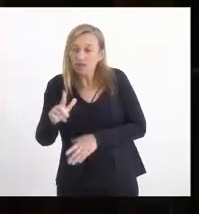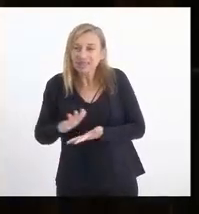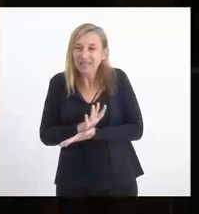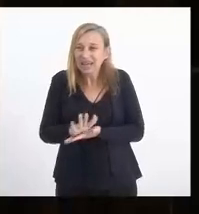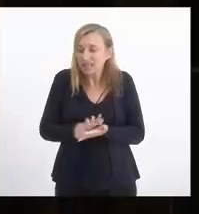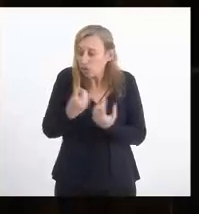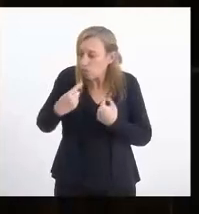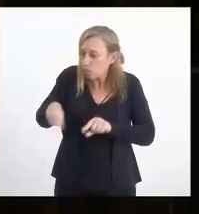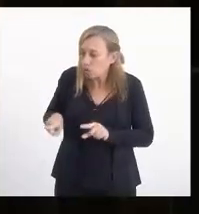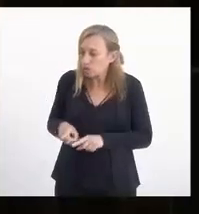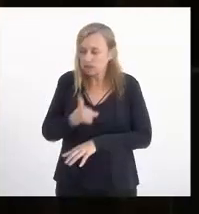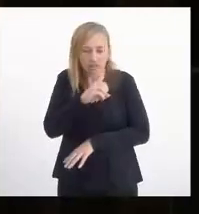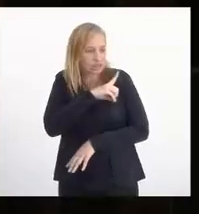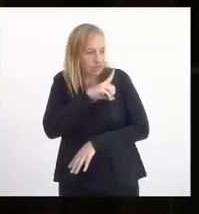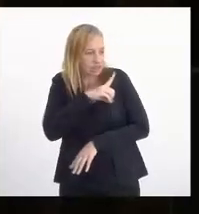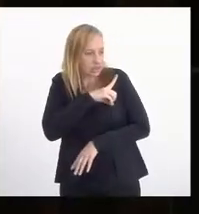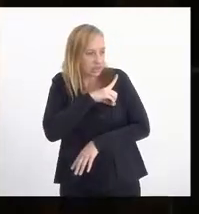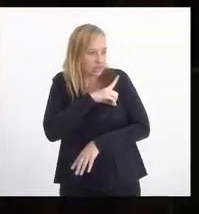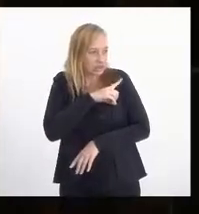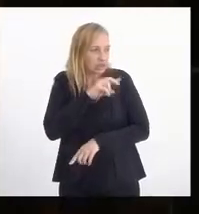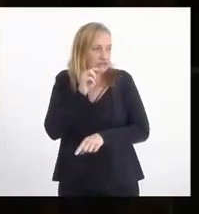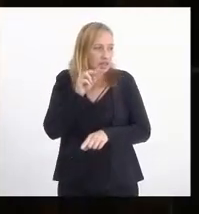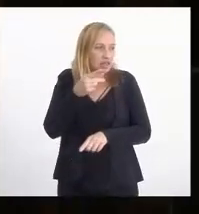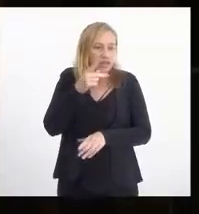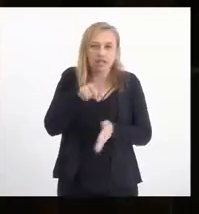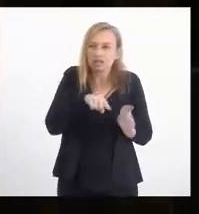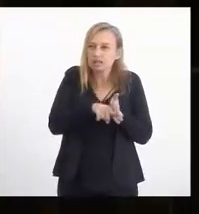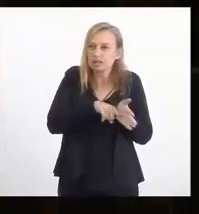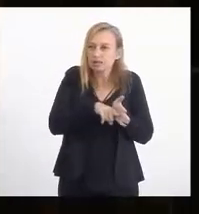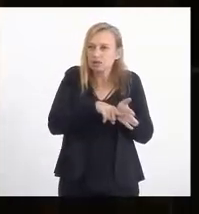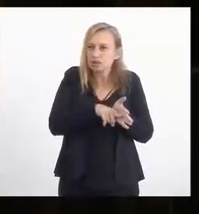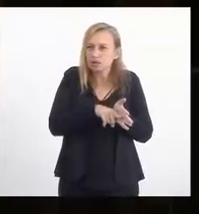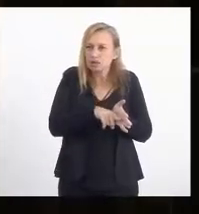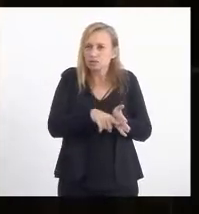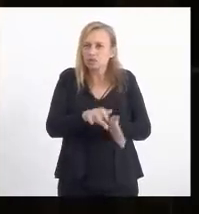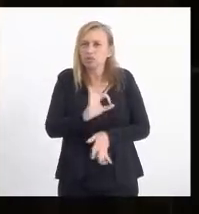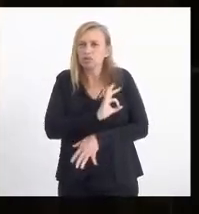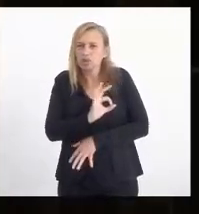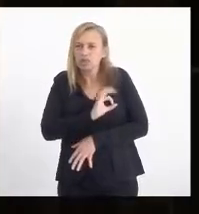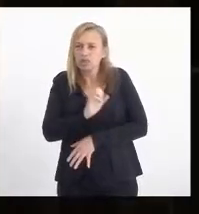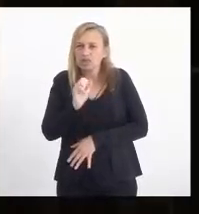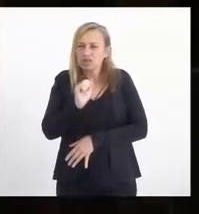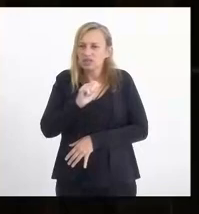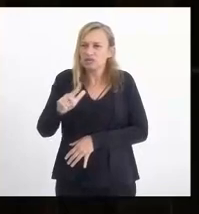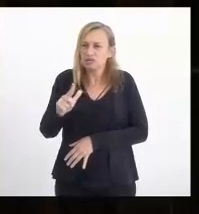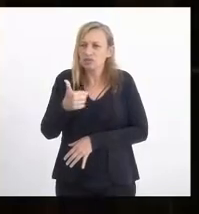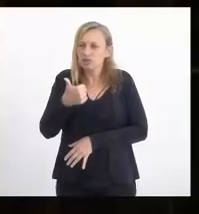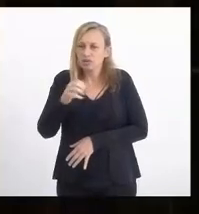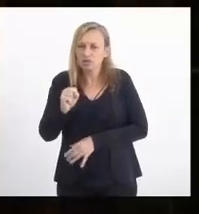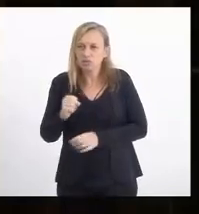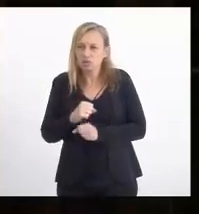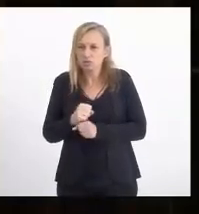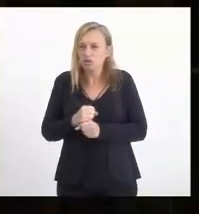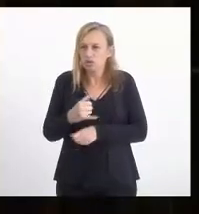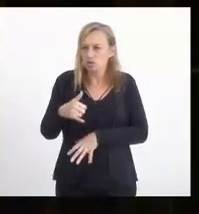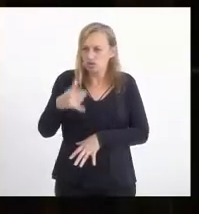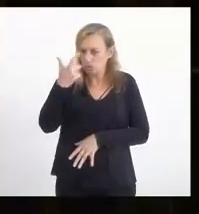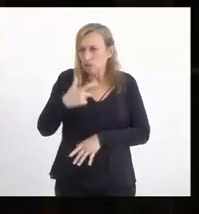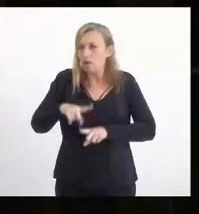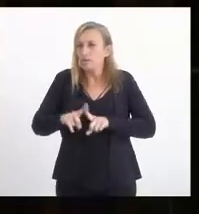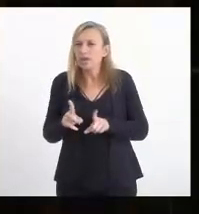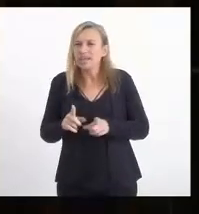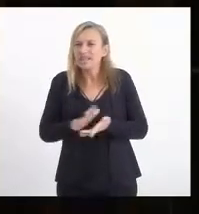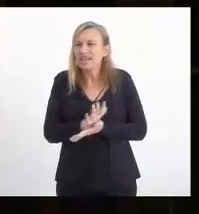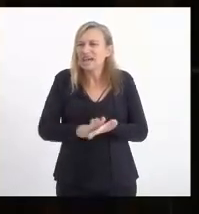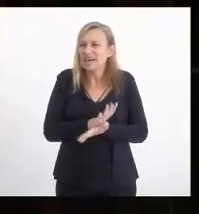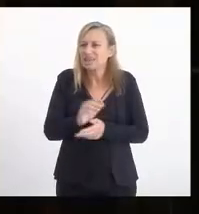tenho nada contra Delegados sendo inspetor da Polícia Civil há 18 anos absolutamente nada Fizeram por onde